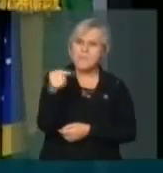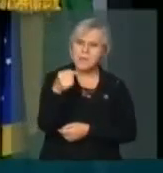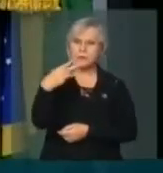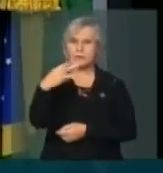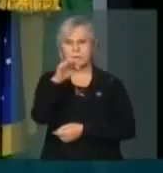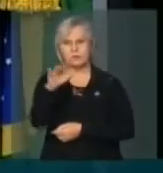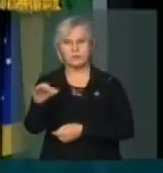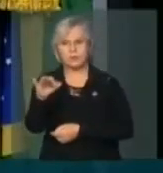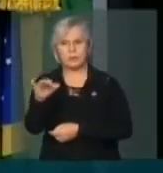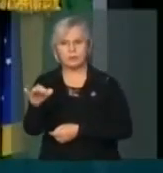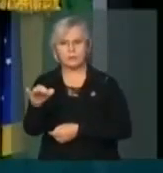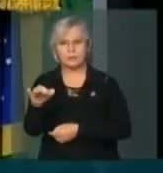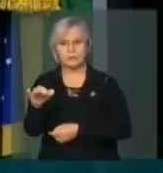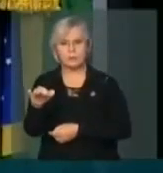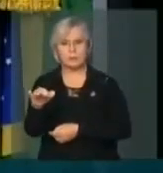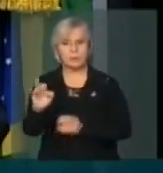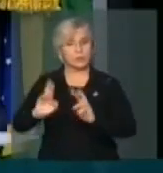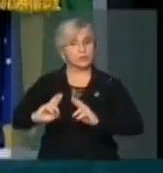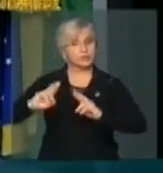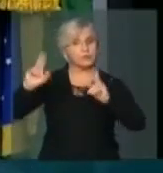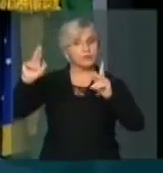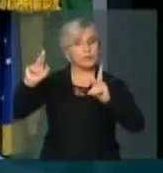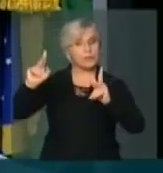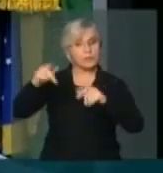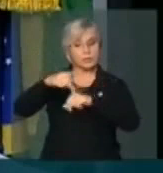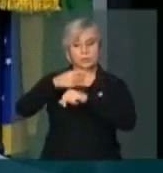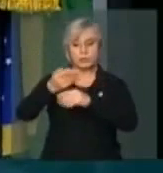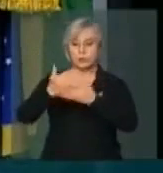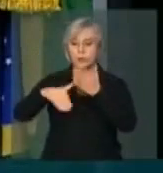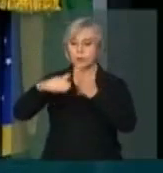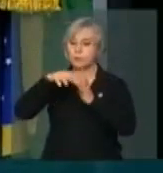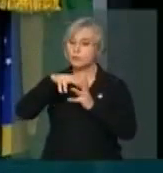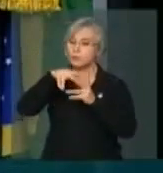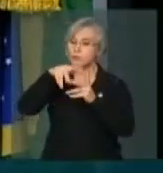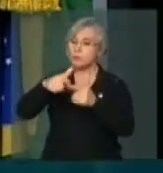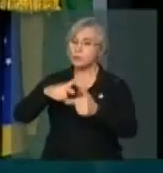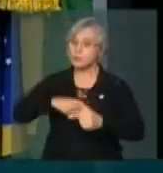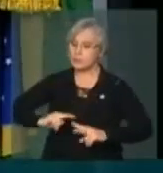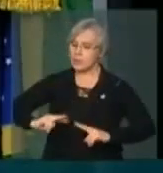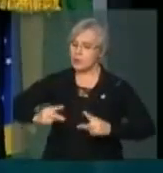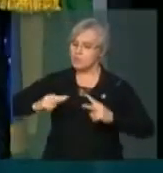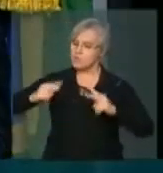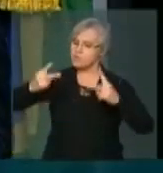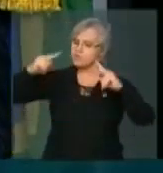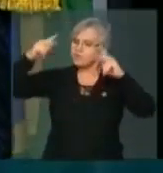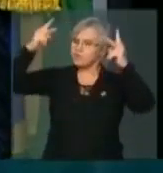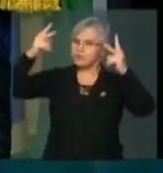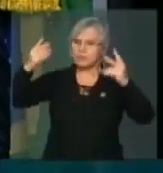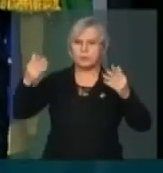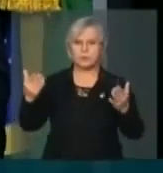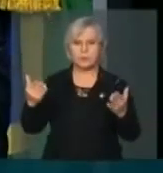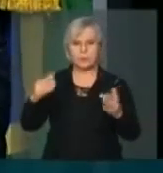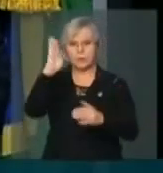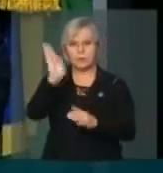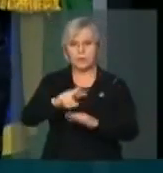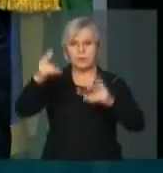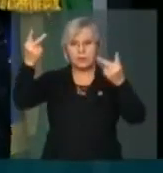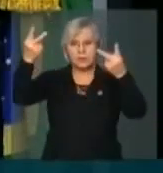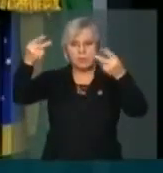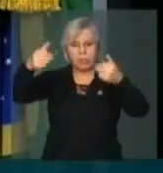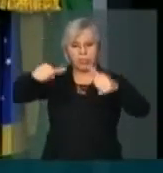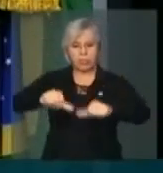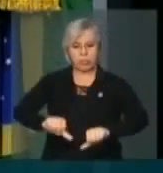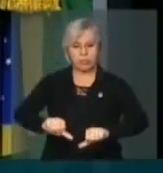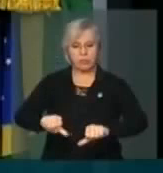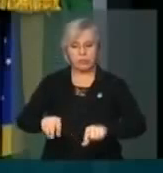3%, diferente do resto do mundo que volta a crescer, que faz os seus ajustes